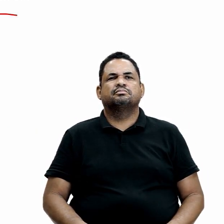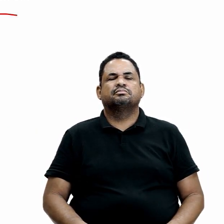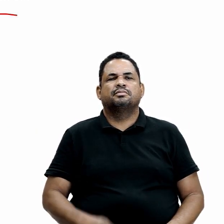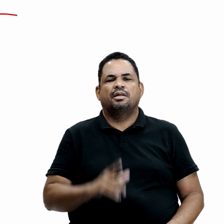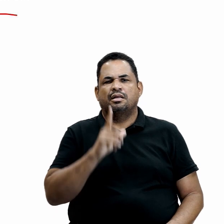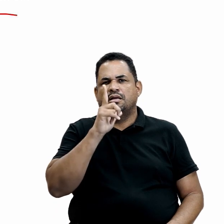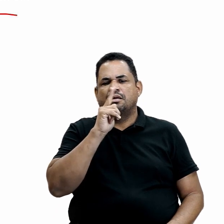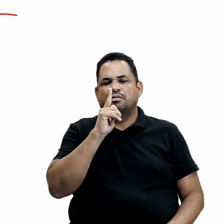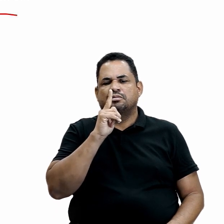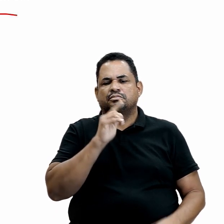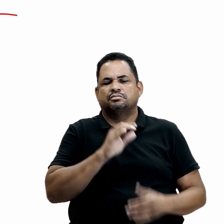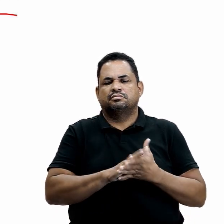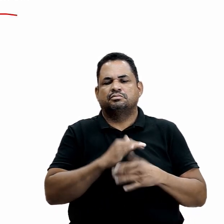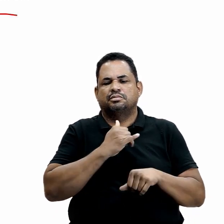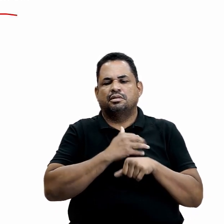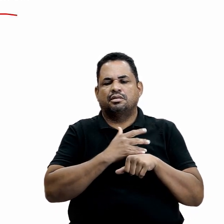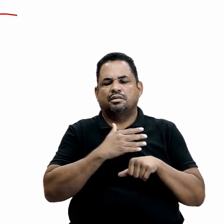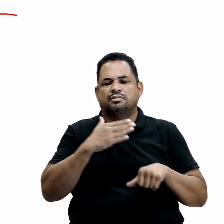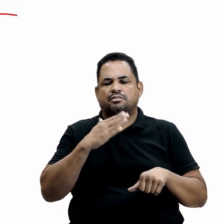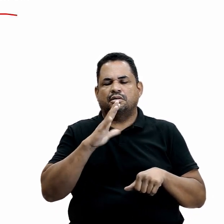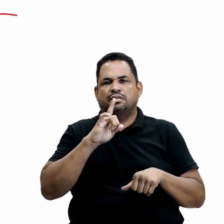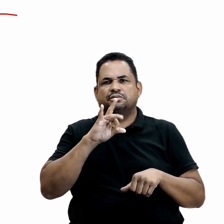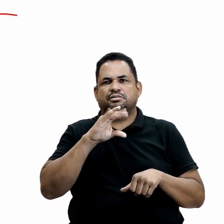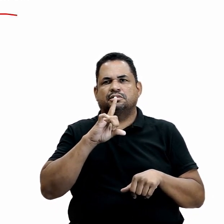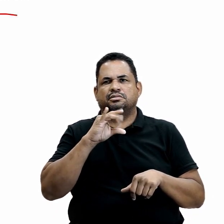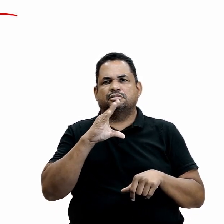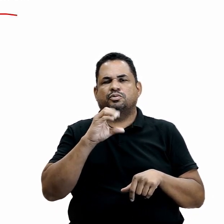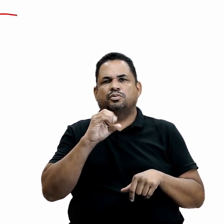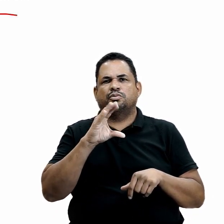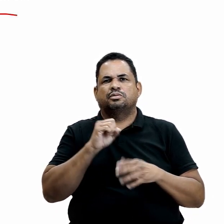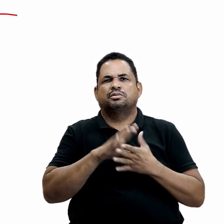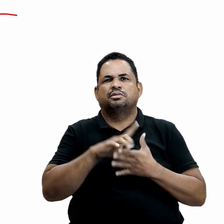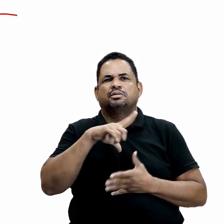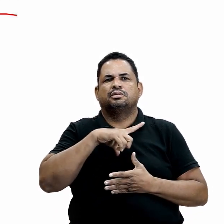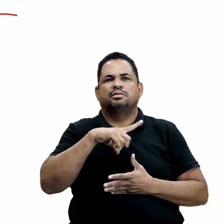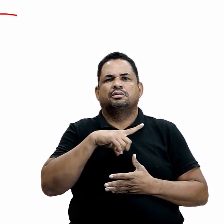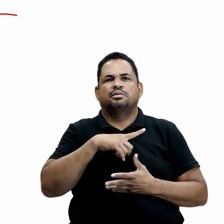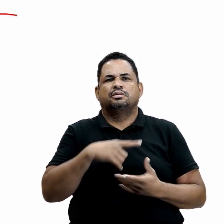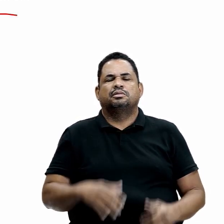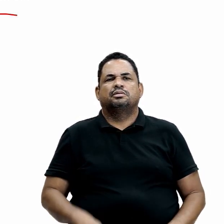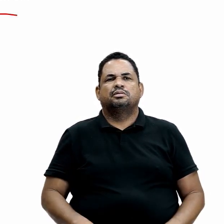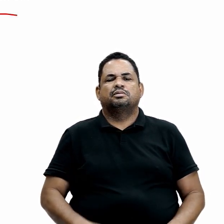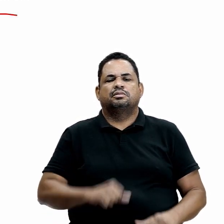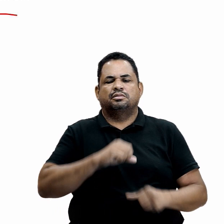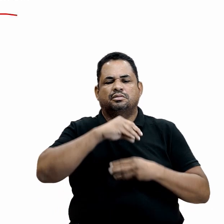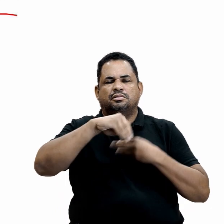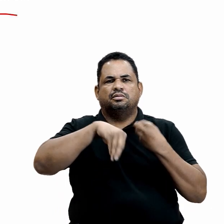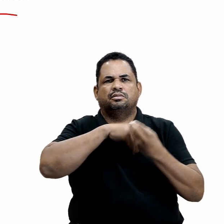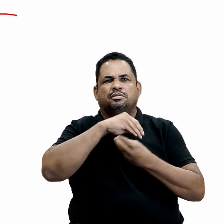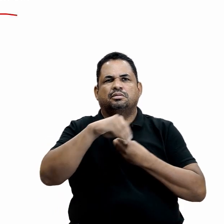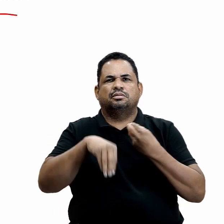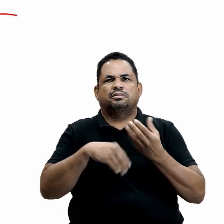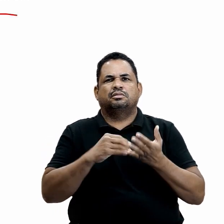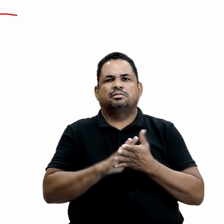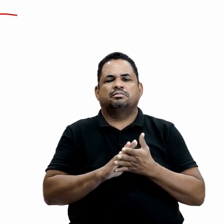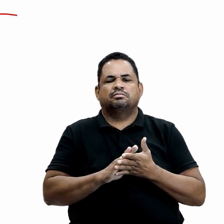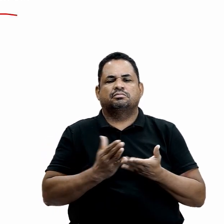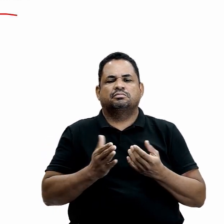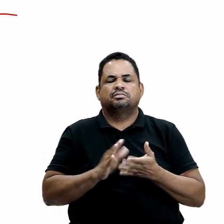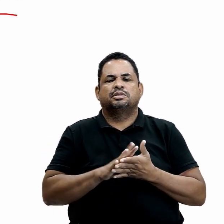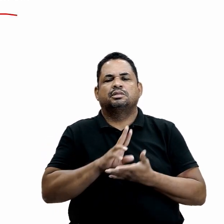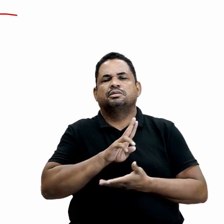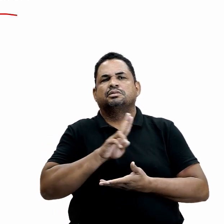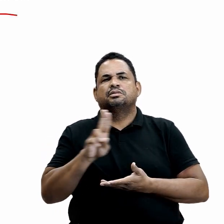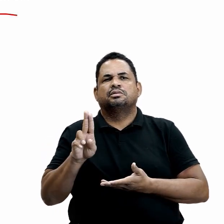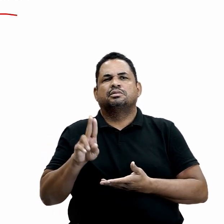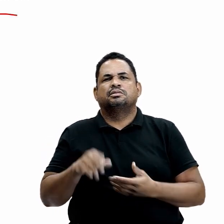e ácido acético. E aí nós temos uma mistura que é batizada, digamos assim,